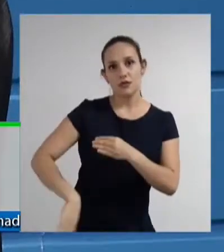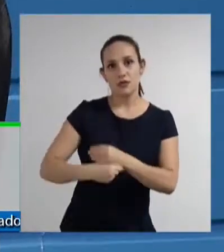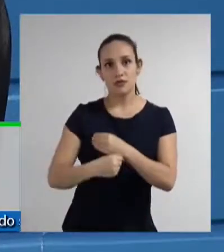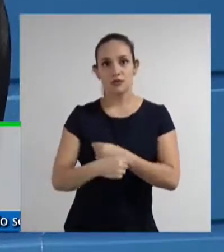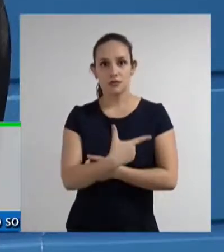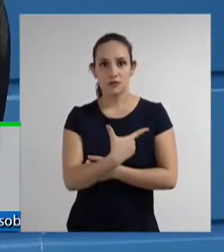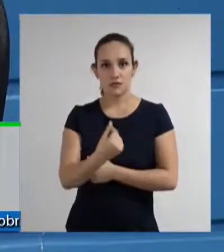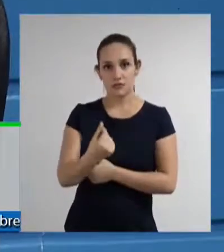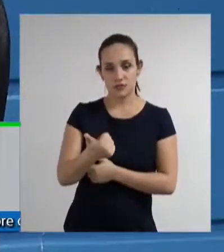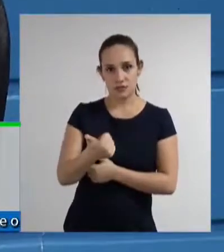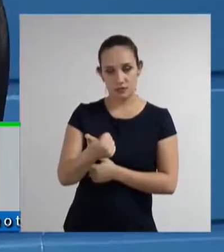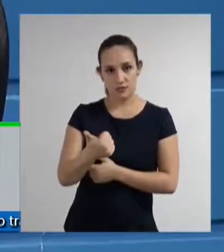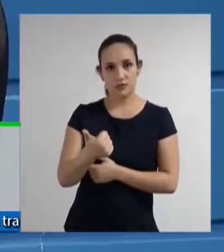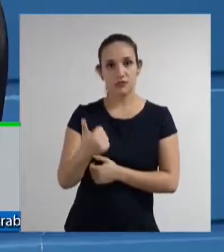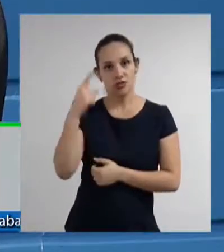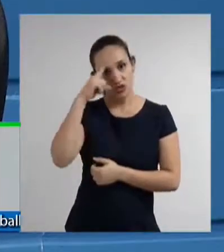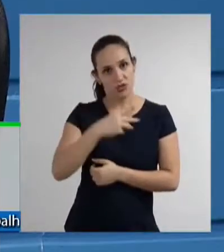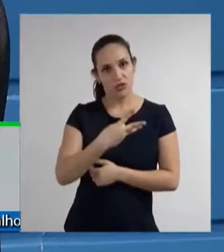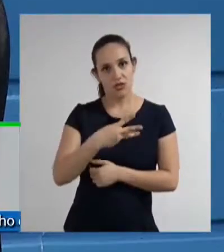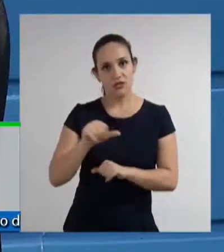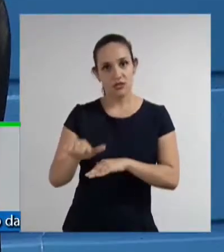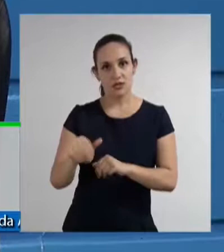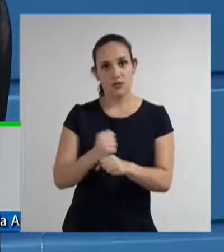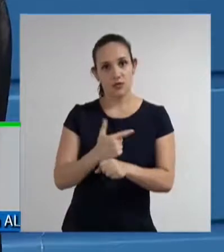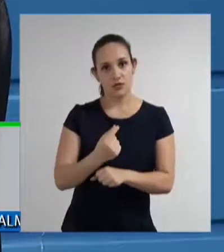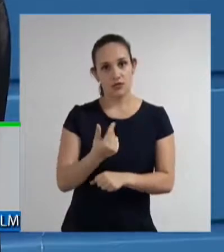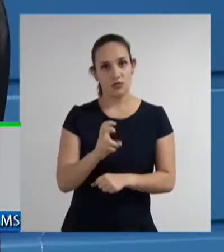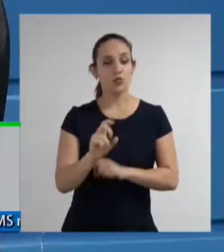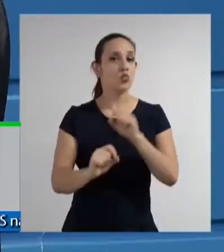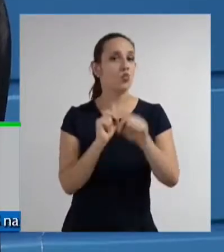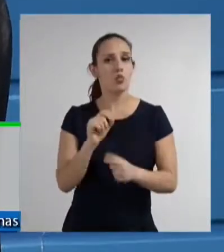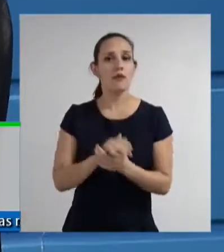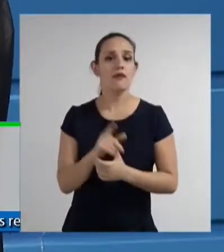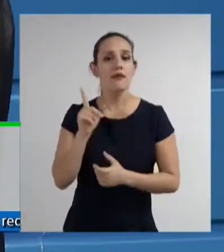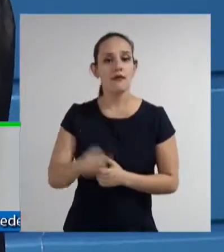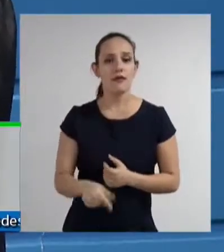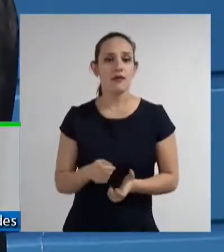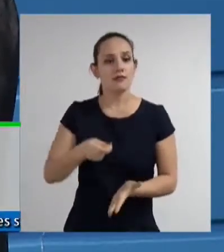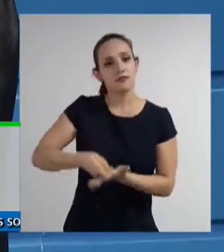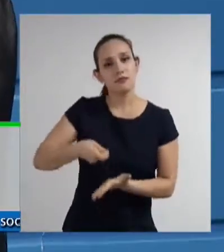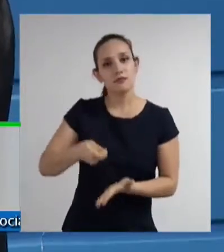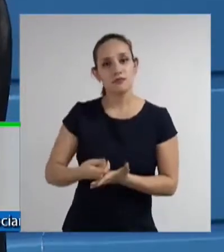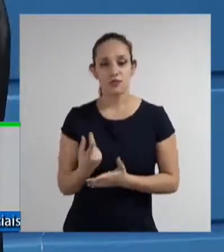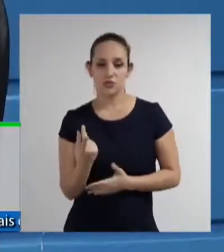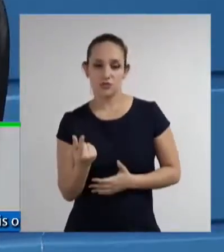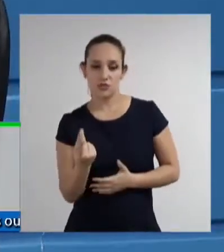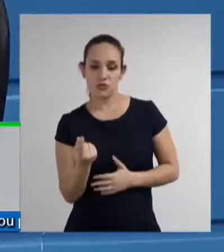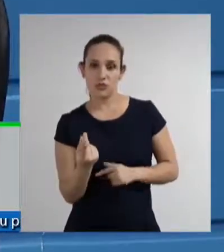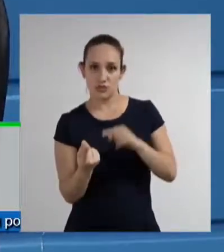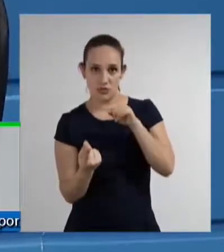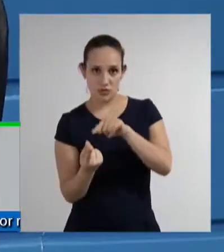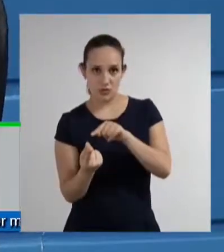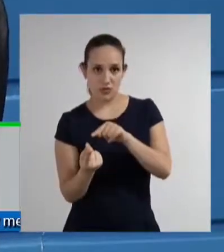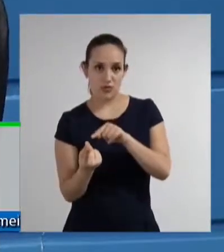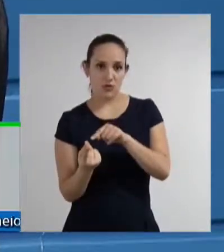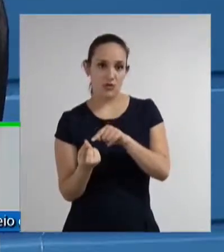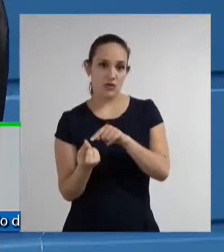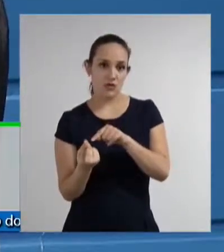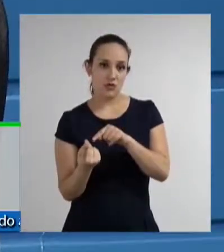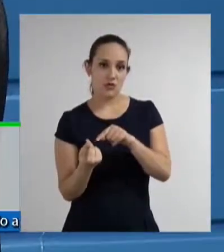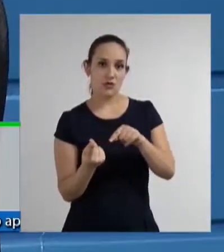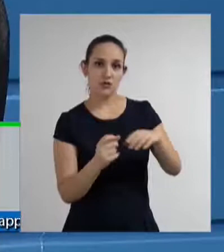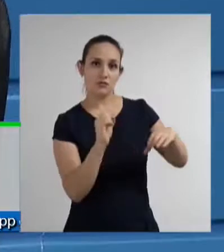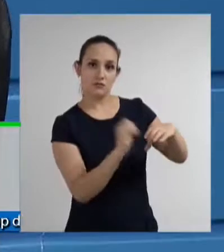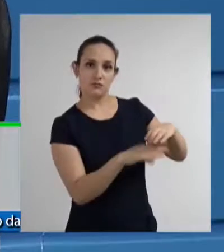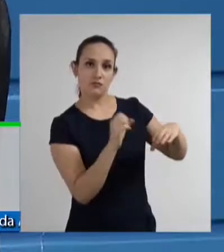número 201, de 3 de setembro de 2015, para estabelecer que os valores que devem ser mantidos no fundo